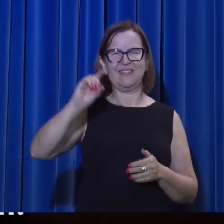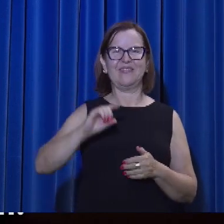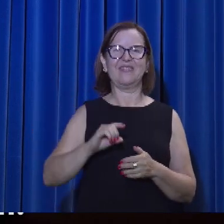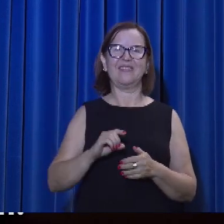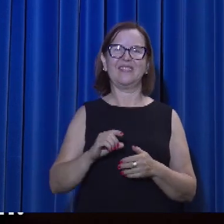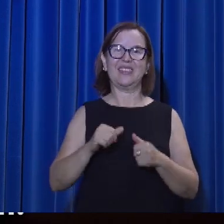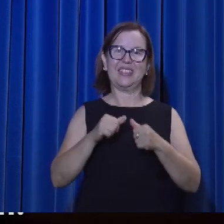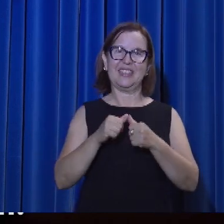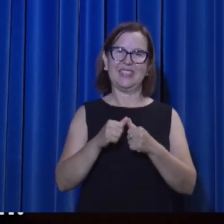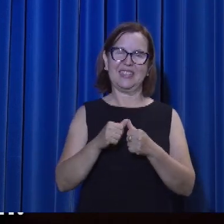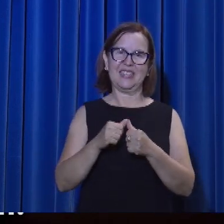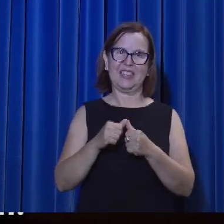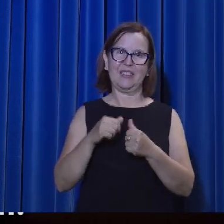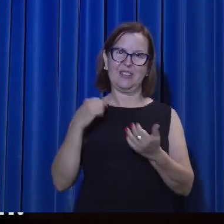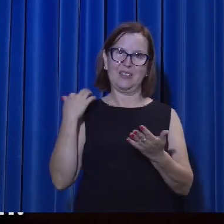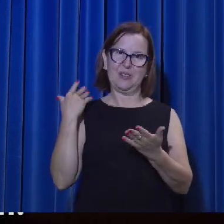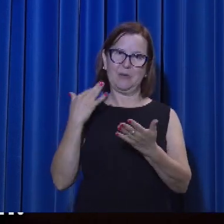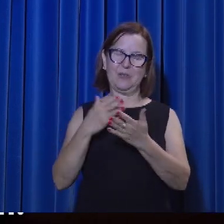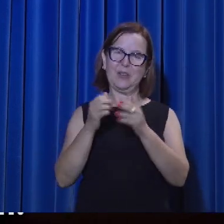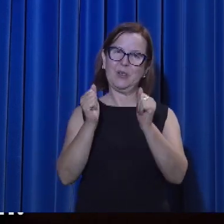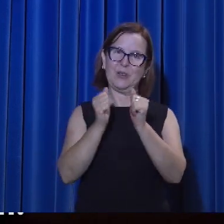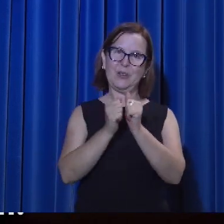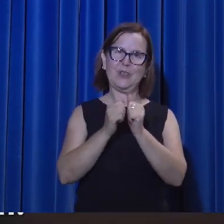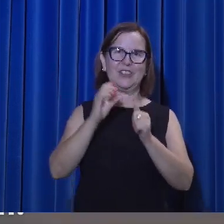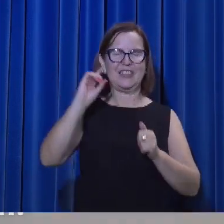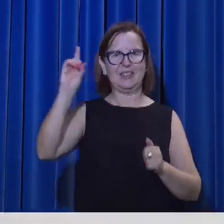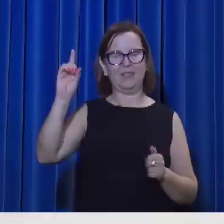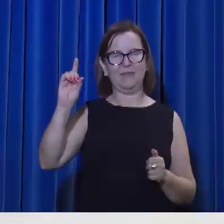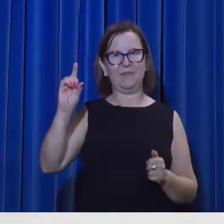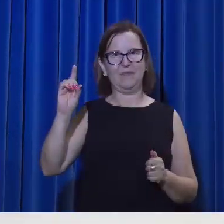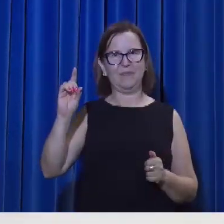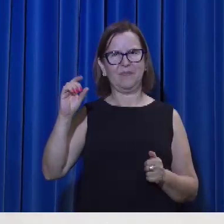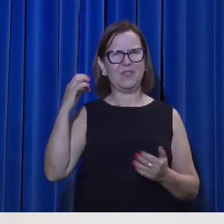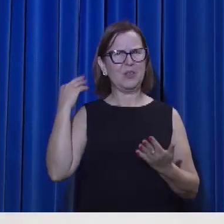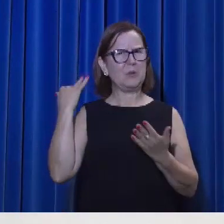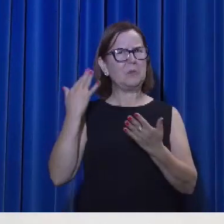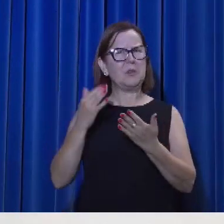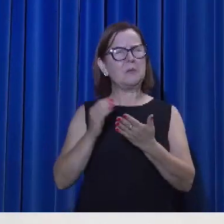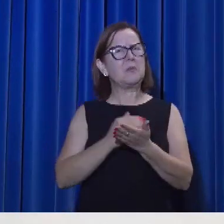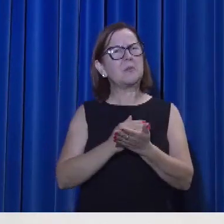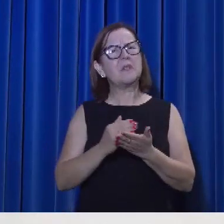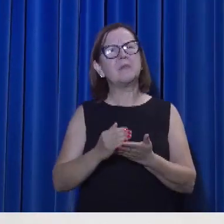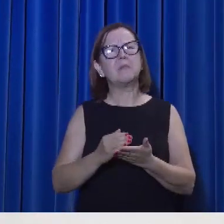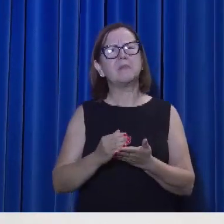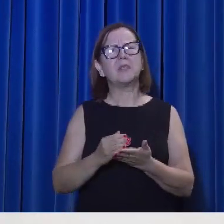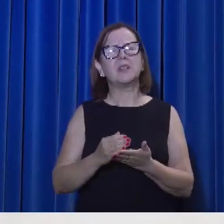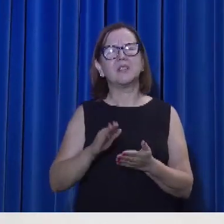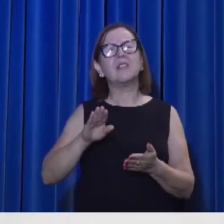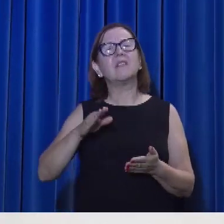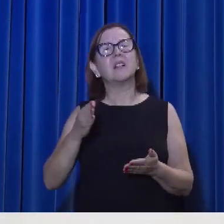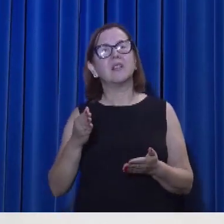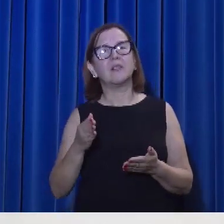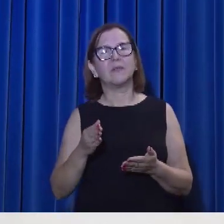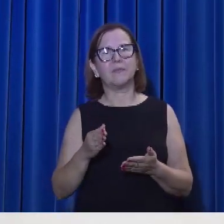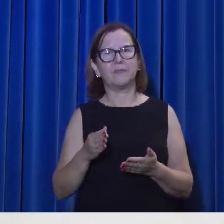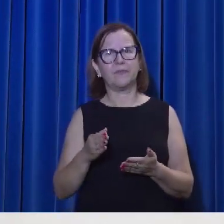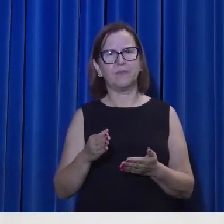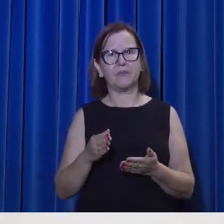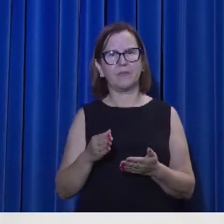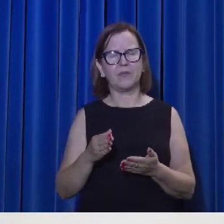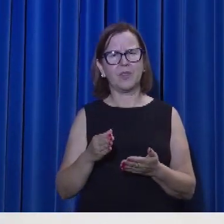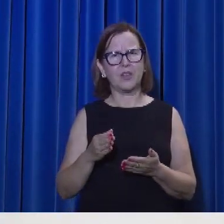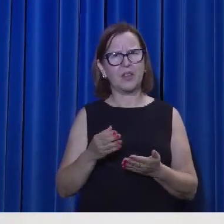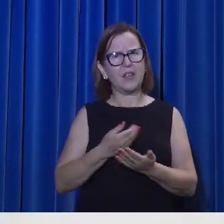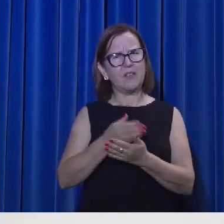Ele estava no princípio com Deus. No princípio era o Verbo. Que princípio é esse aqui? Os irmãos lembram como é que a Bíblia